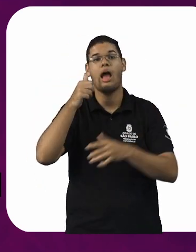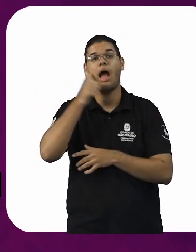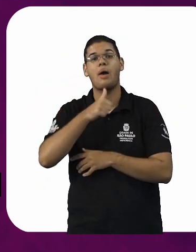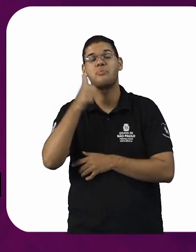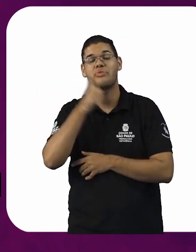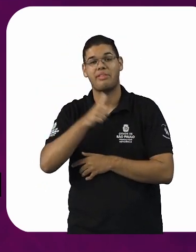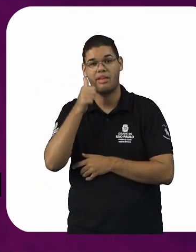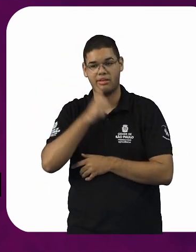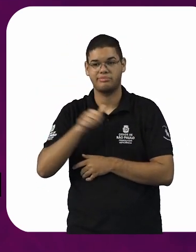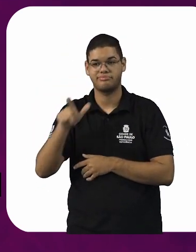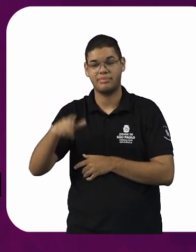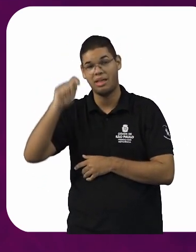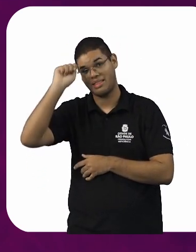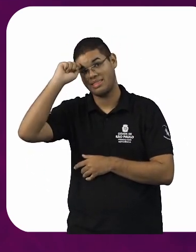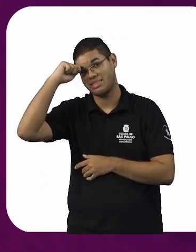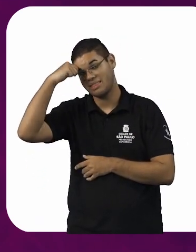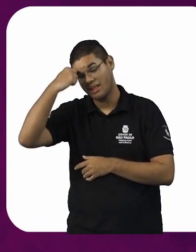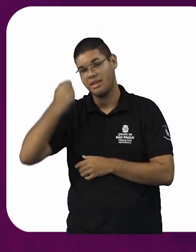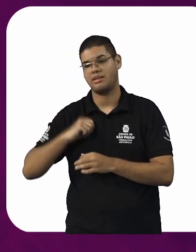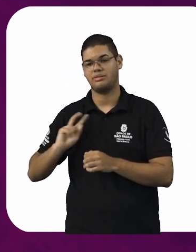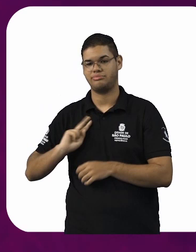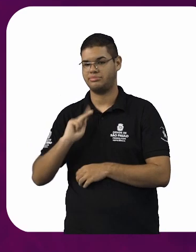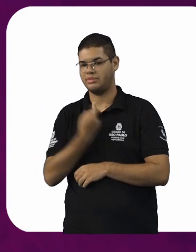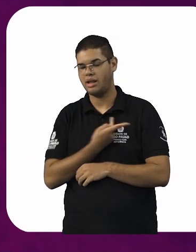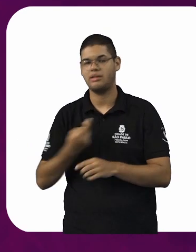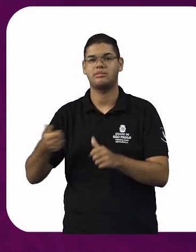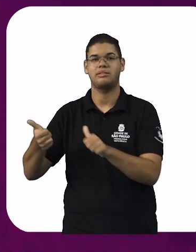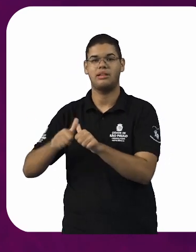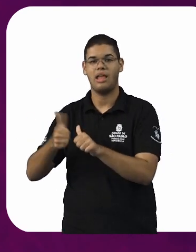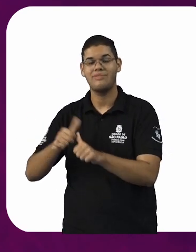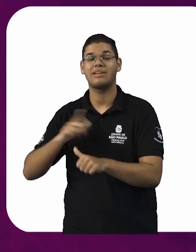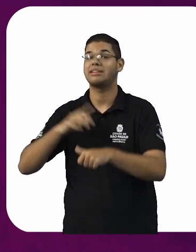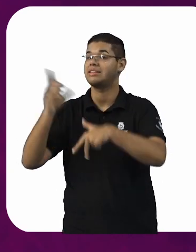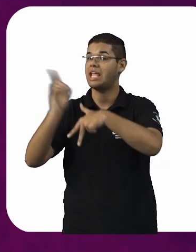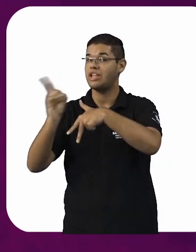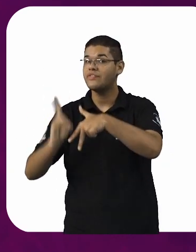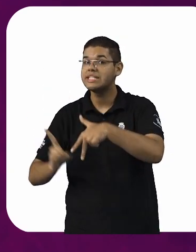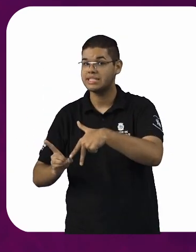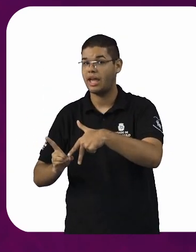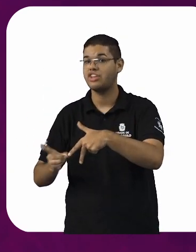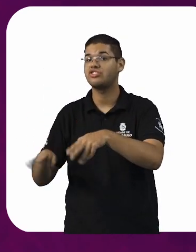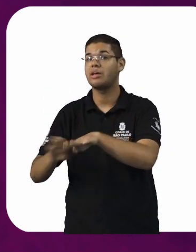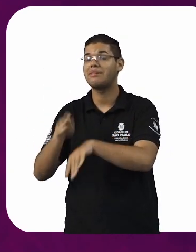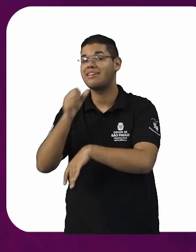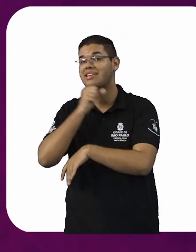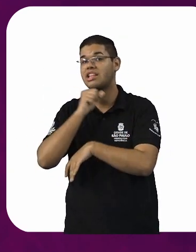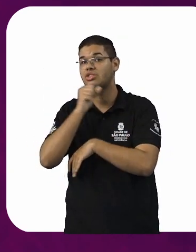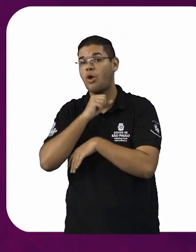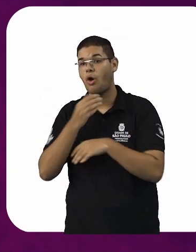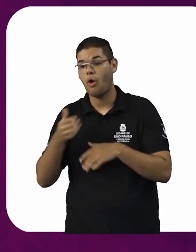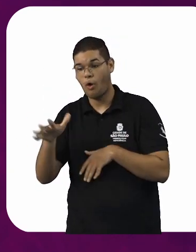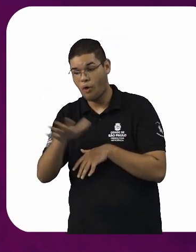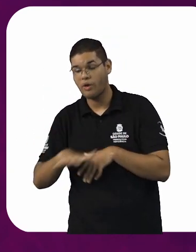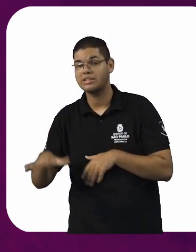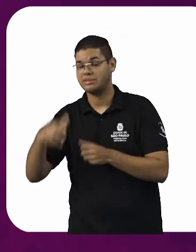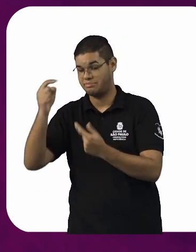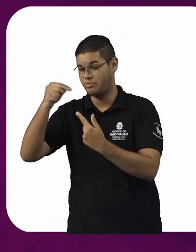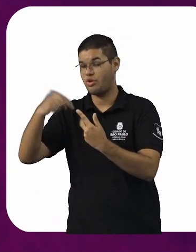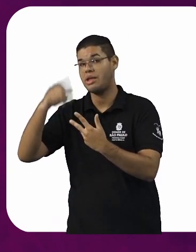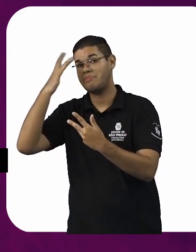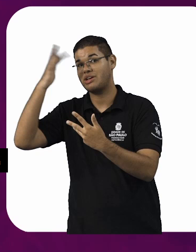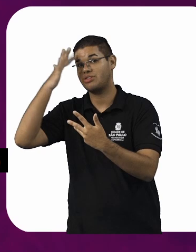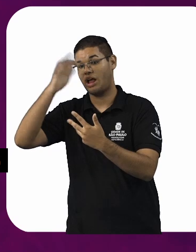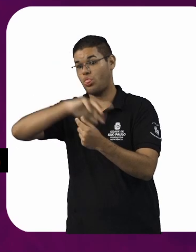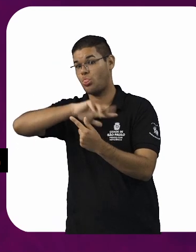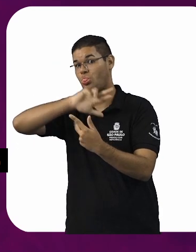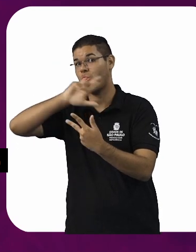mulher negra, trans, lésbica, com deficiência, idosa, a gente teve aqui uma mesa sobre etarismo, aqui no evento